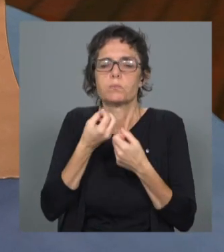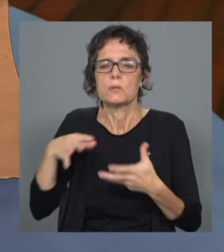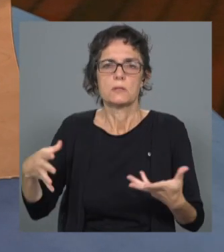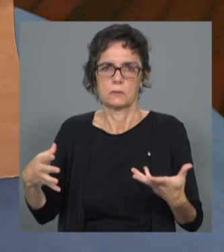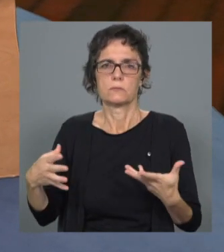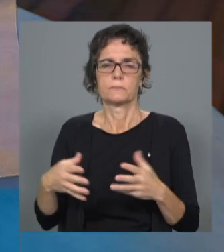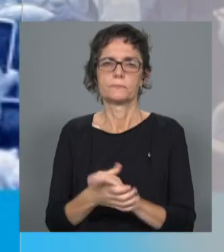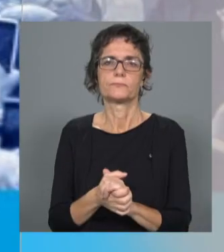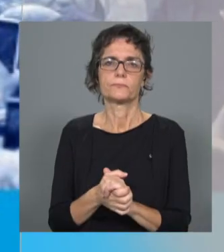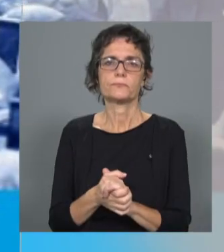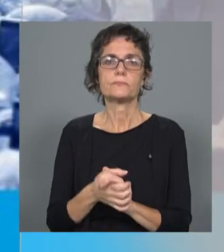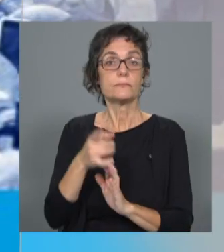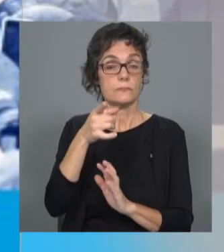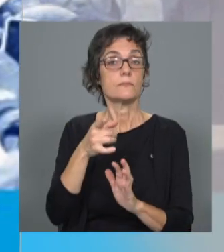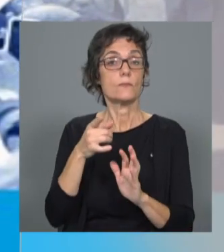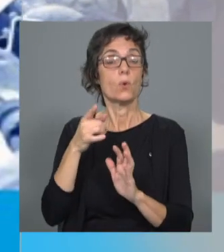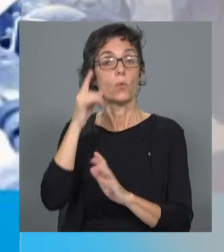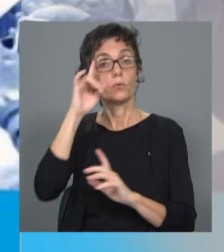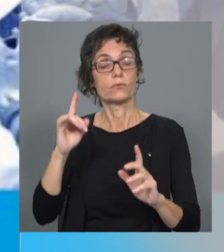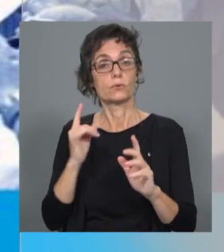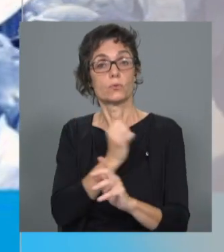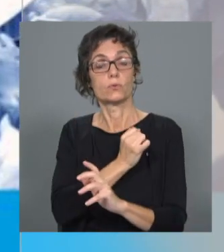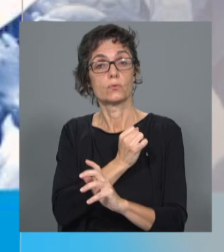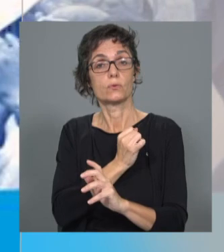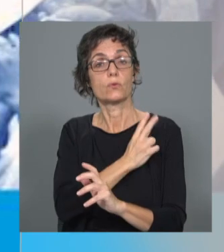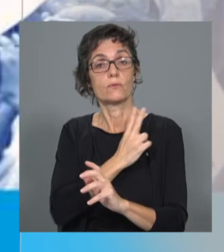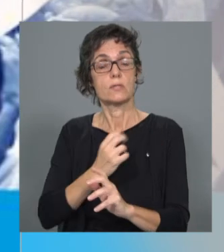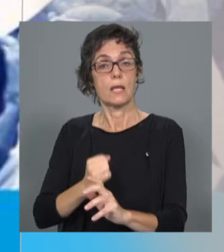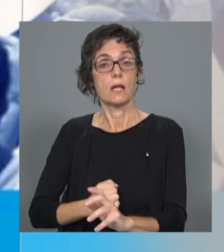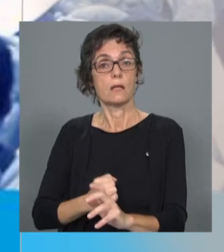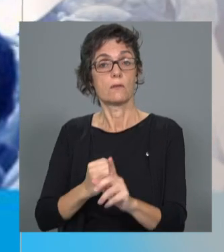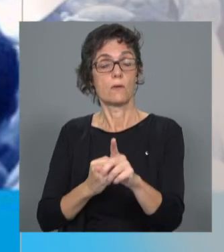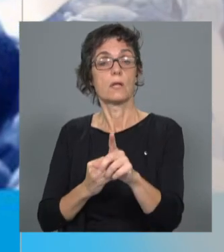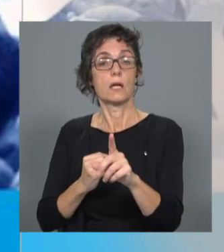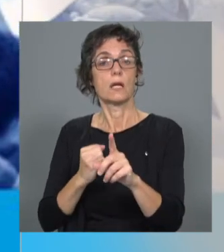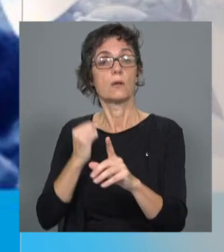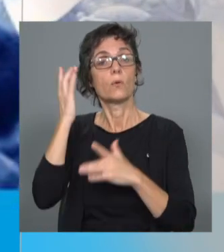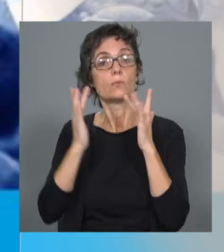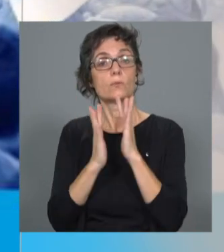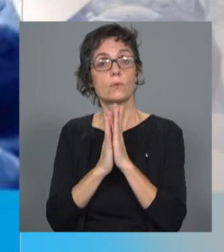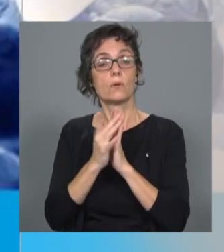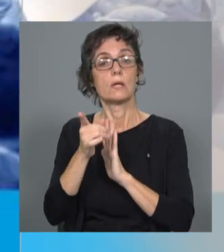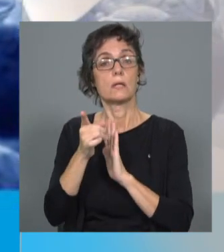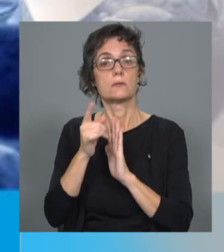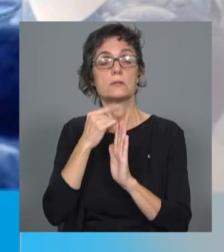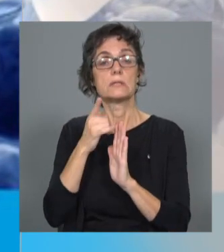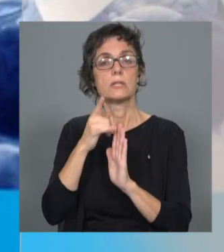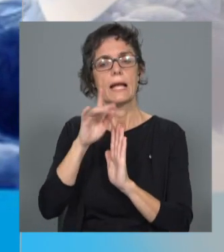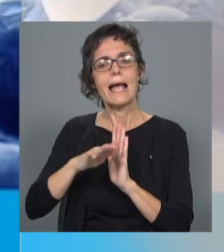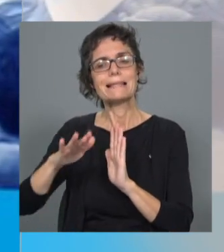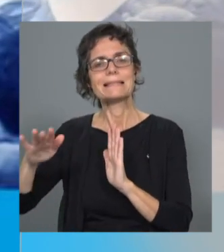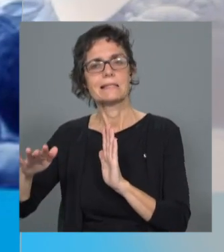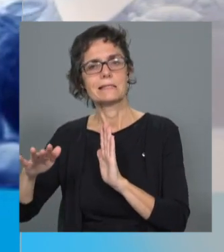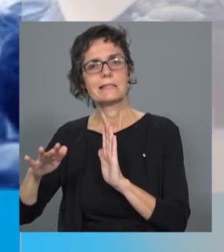Religiosa Católica, não é? Portanto, é teólogo. Sim. Enfim, as ciências da teologia, as ciências de Deus,